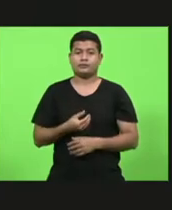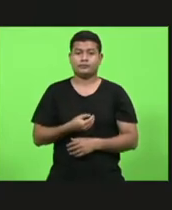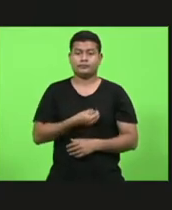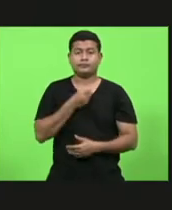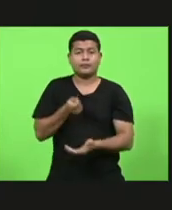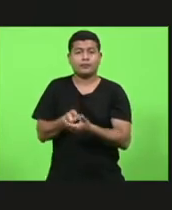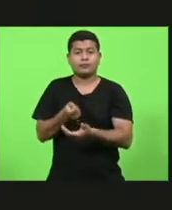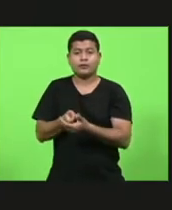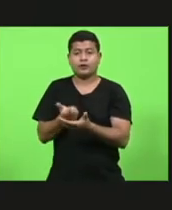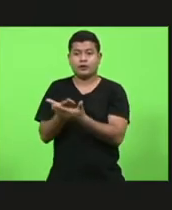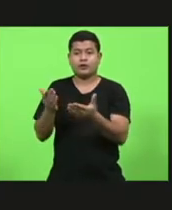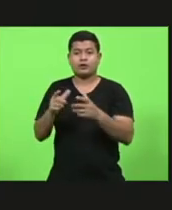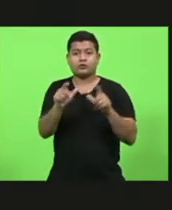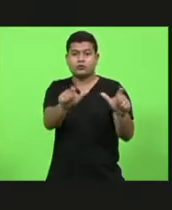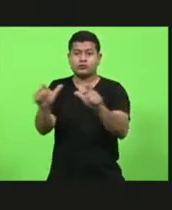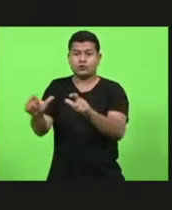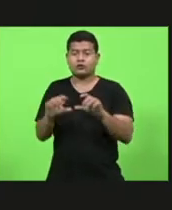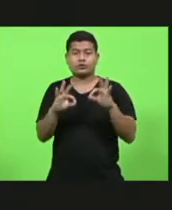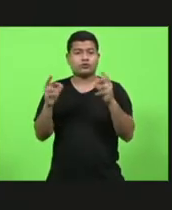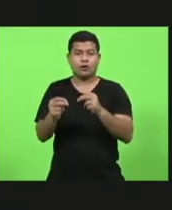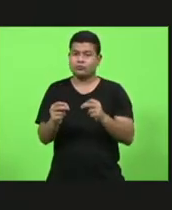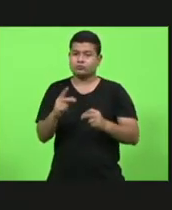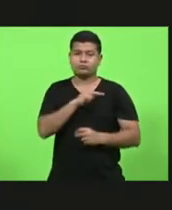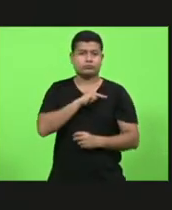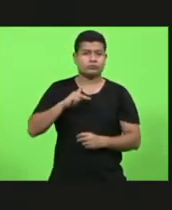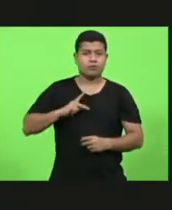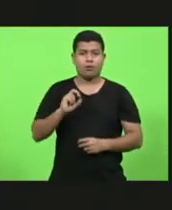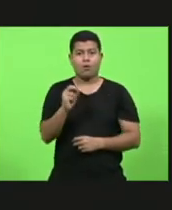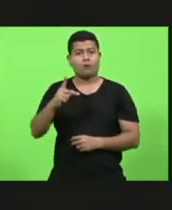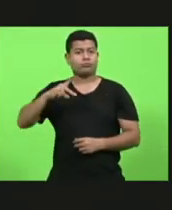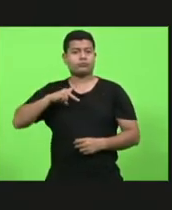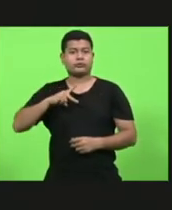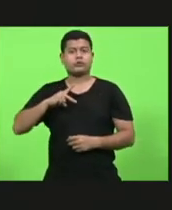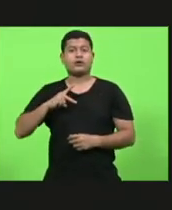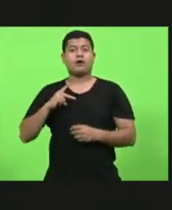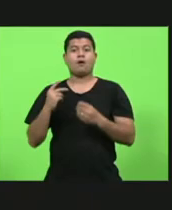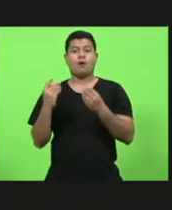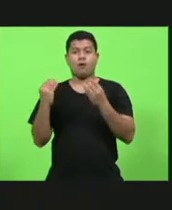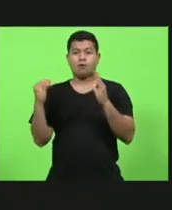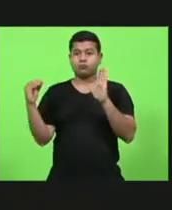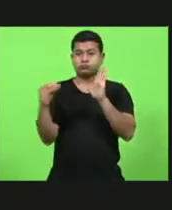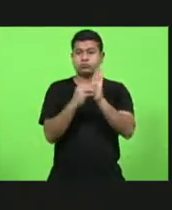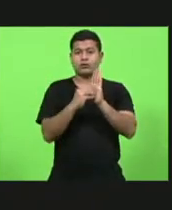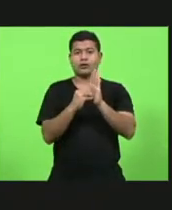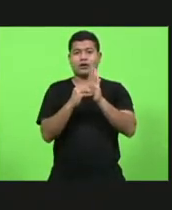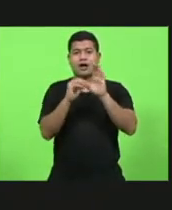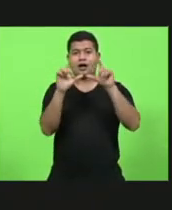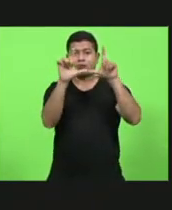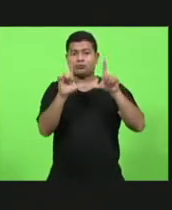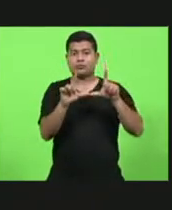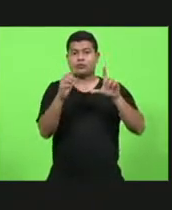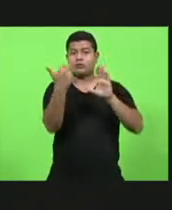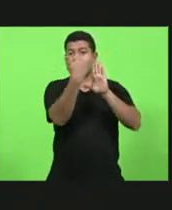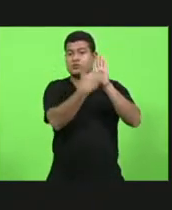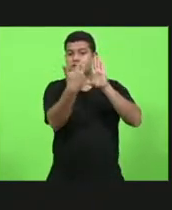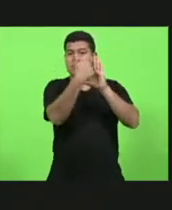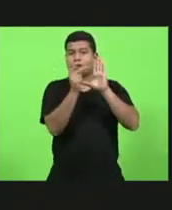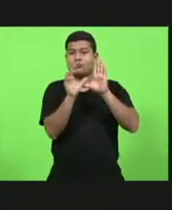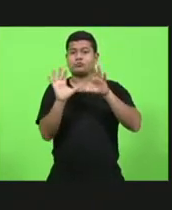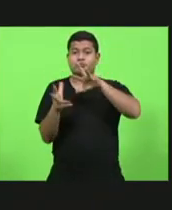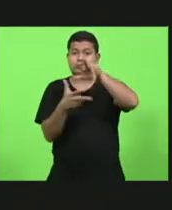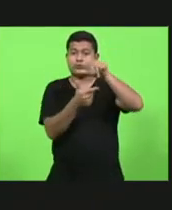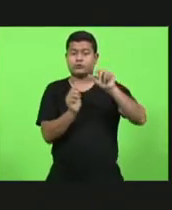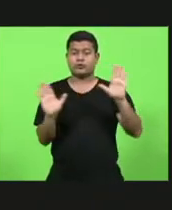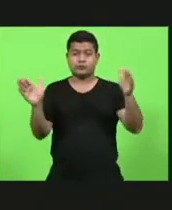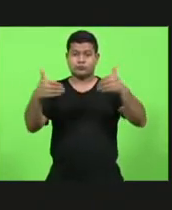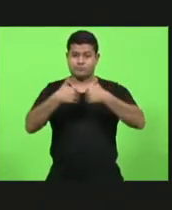estabelecimentos públicos e privados do Estado de Santa Catarina a inserir nas placas de atendimento prioritário o símbolo mundial do transtorno do